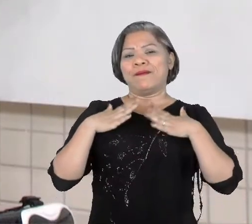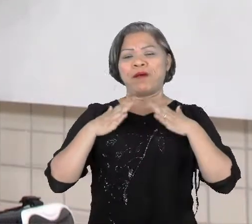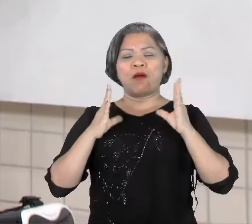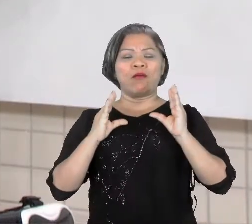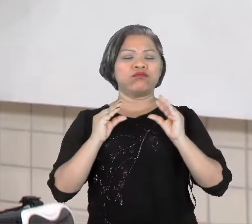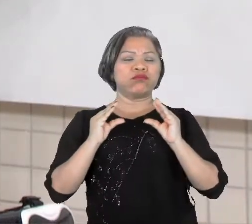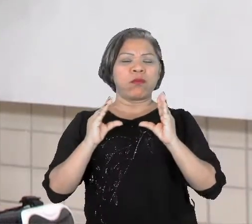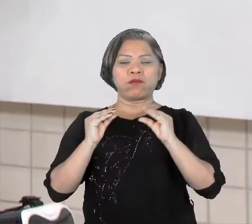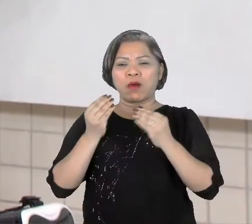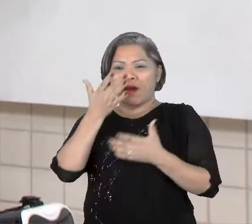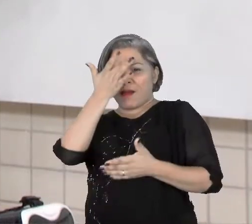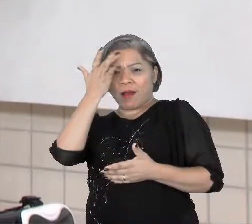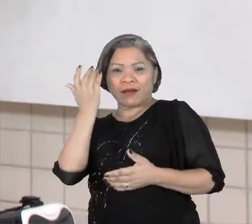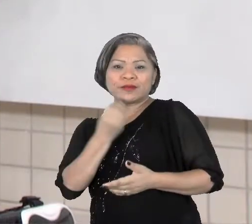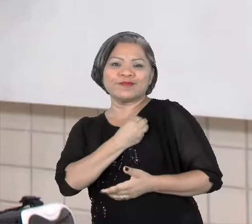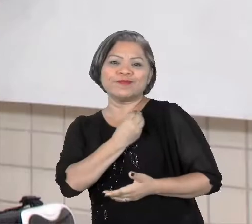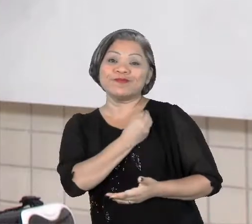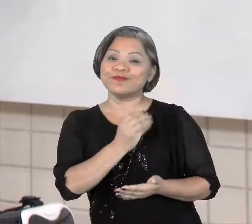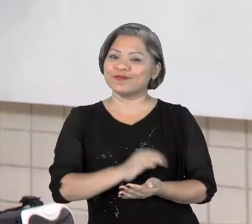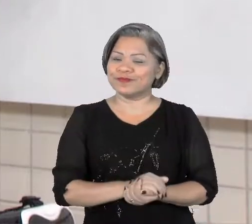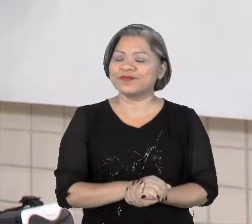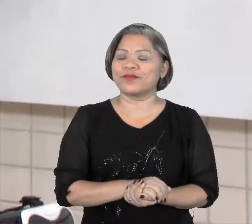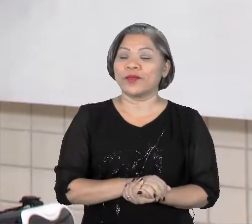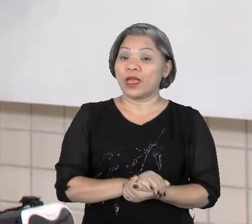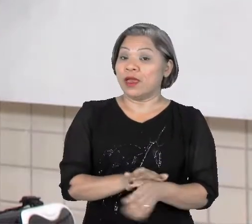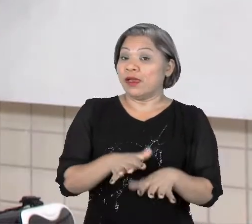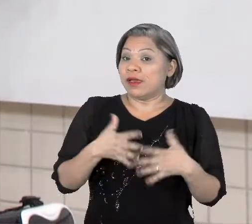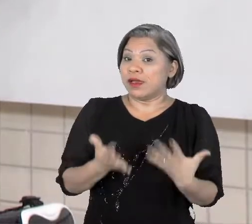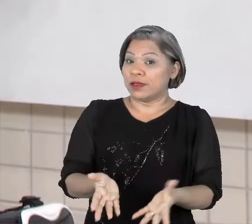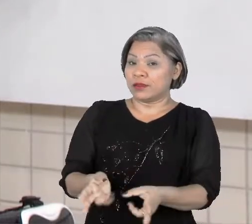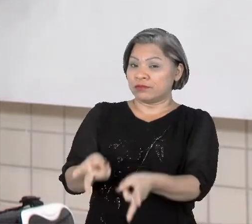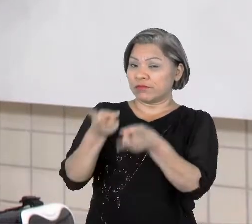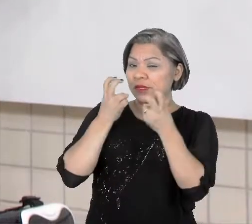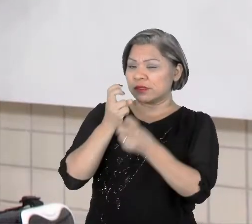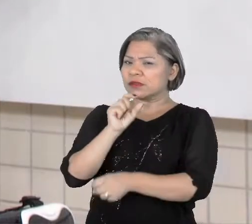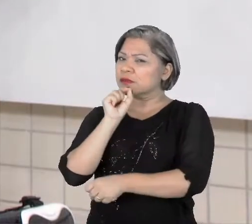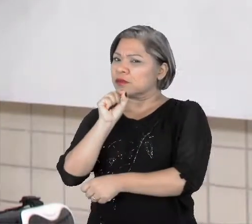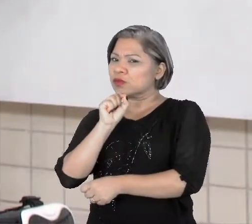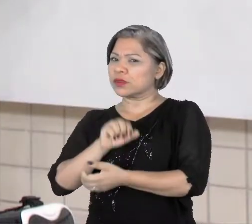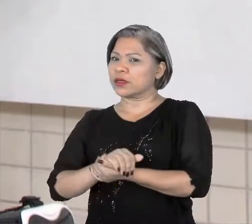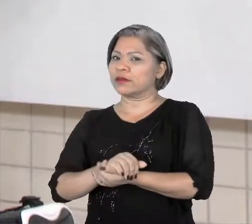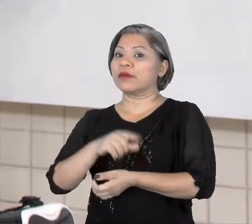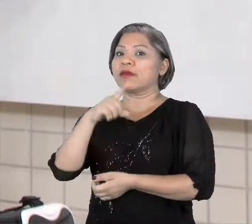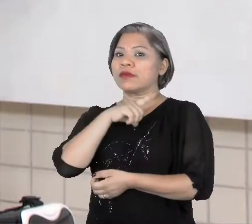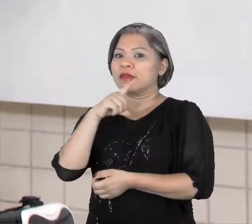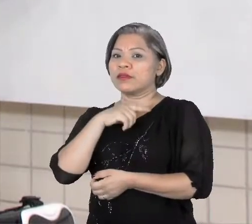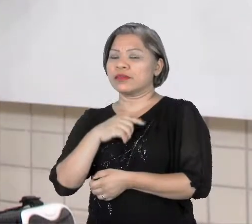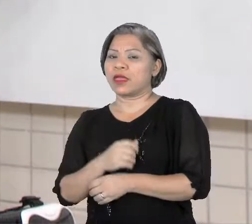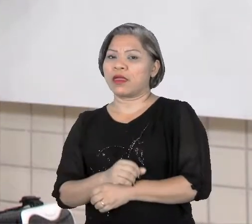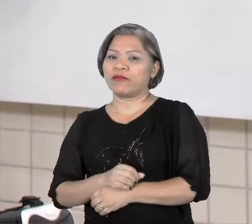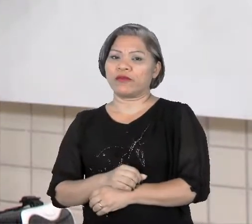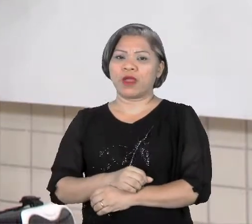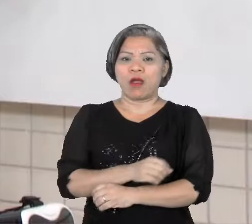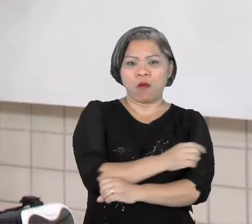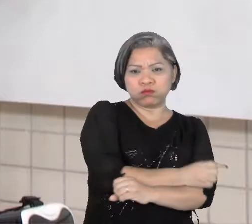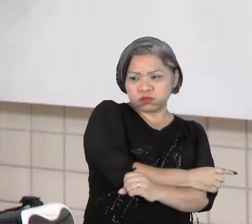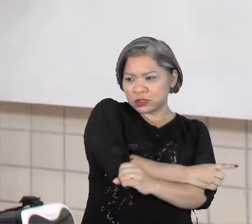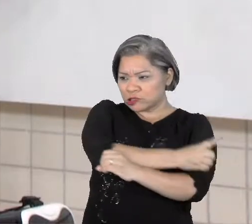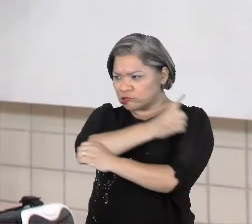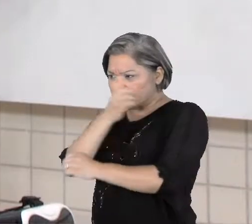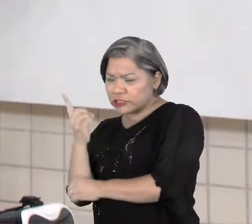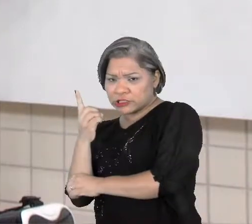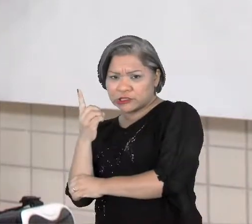E aí, nós percebemos, por exemplo, que houve uma aceleração da economia